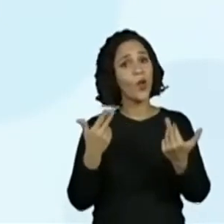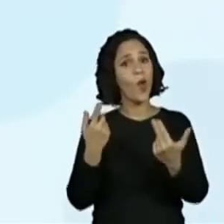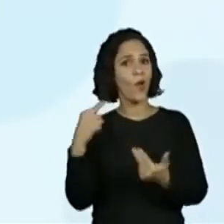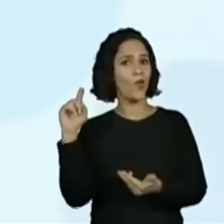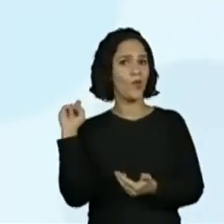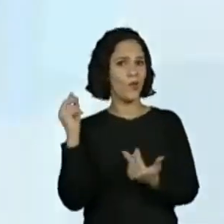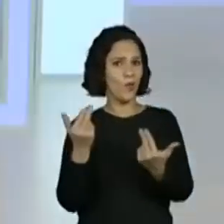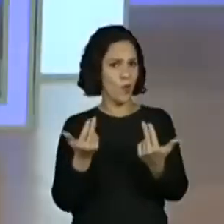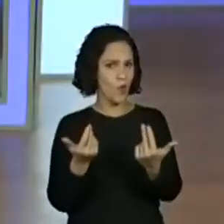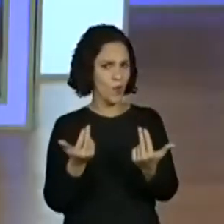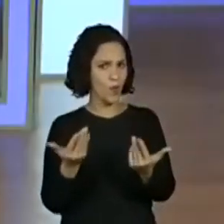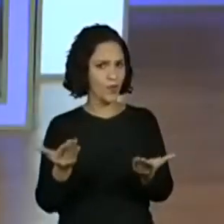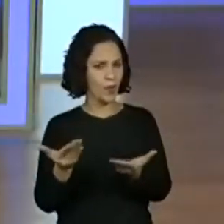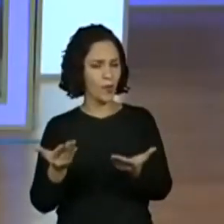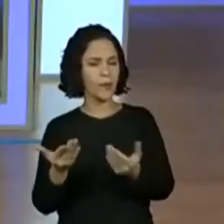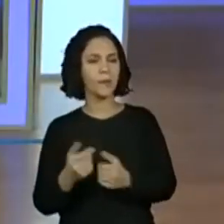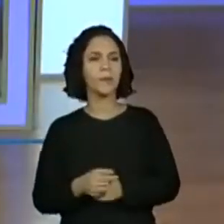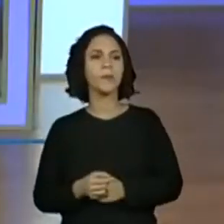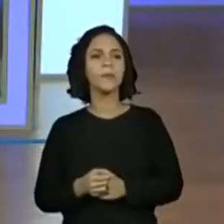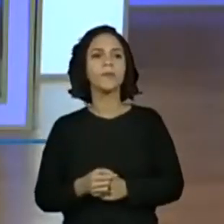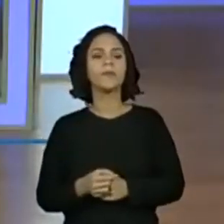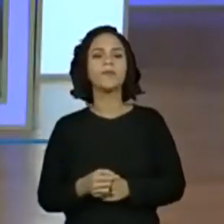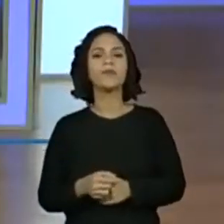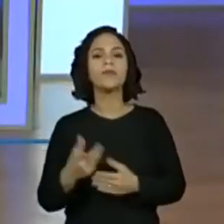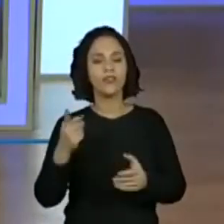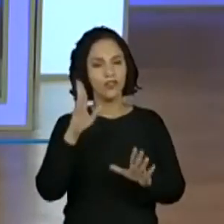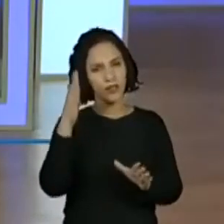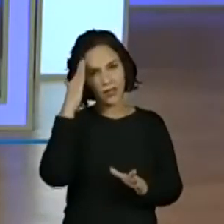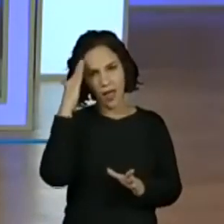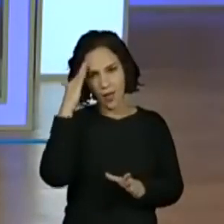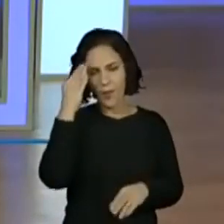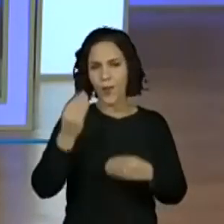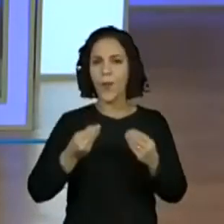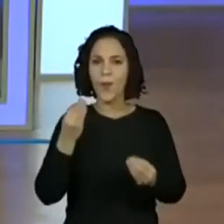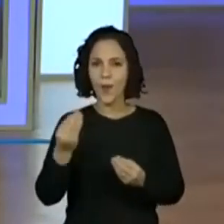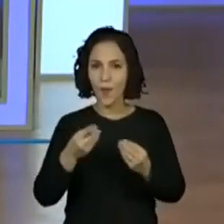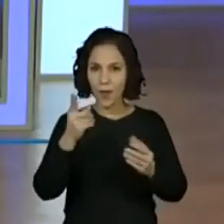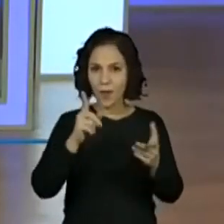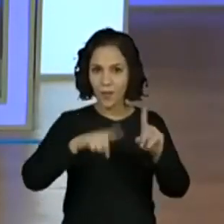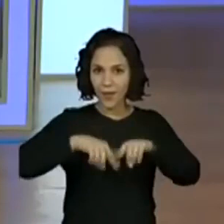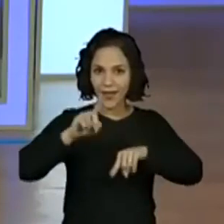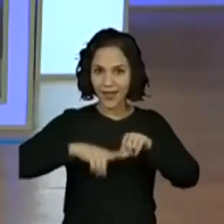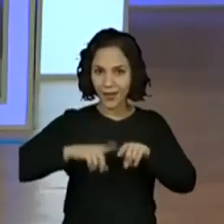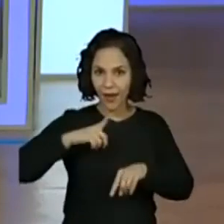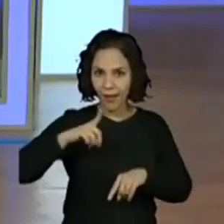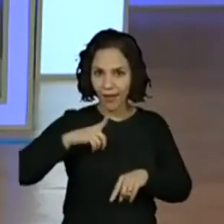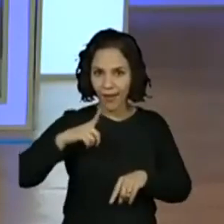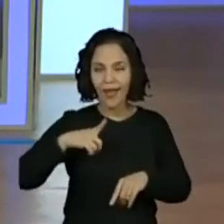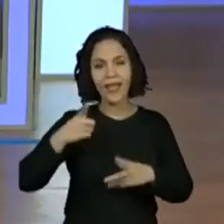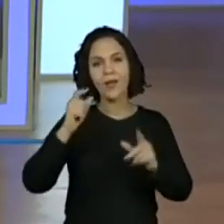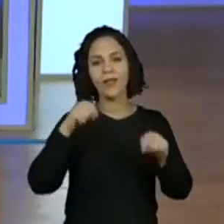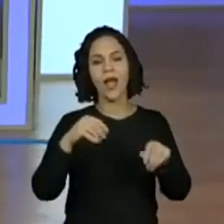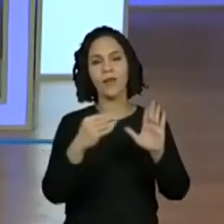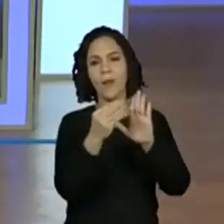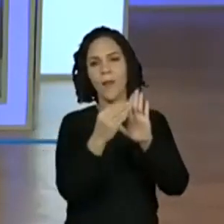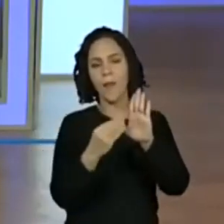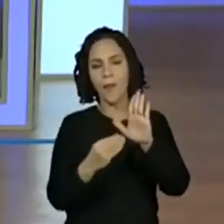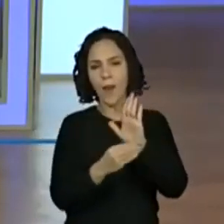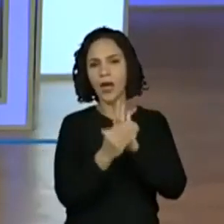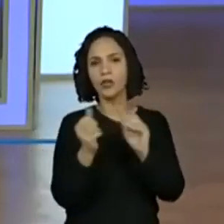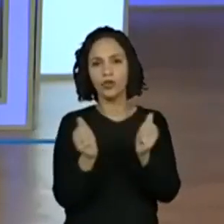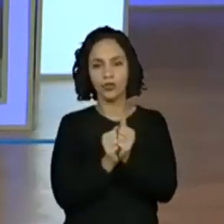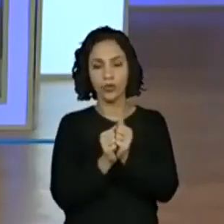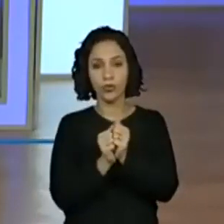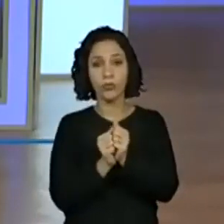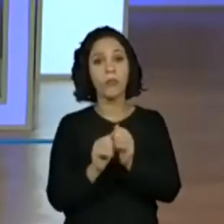igualzinha realizamos na aula anterior. Sim, então eles já estão ligados. Quem está aí com o material pode ir fazendo junto. Mas a ideia é que